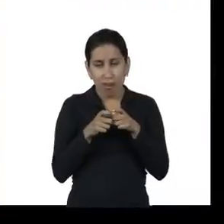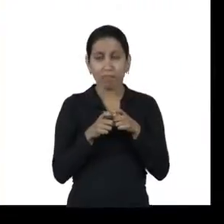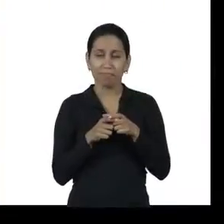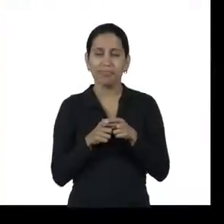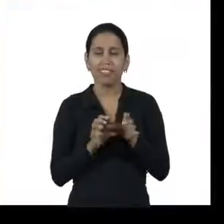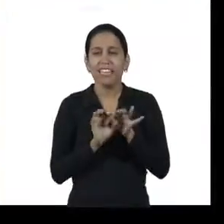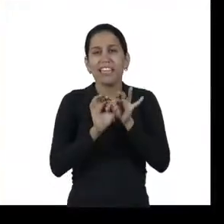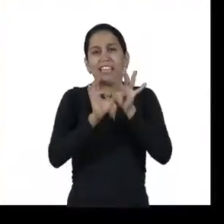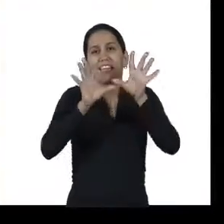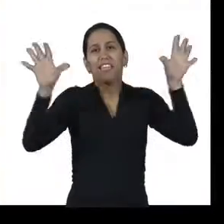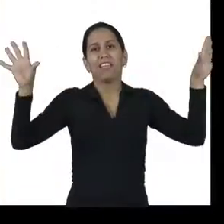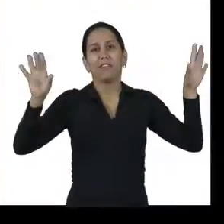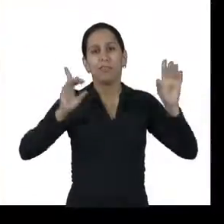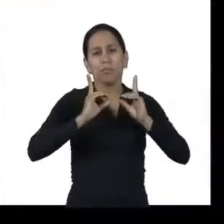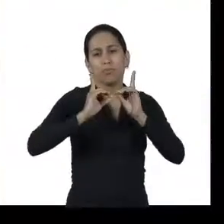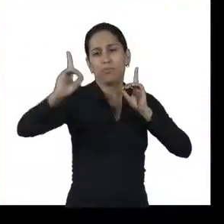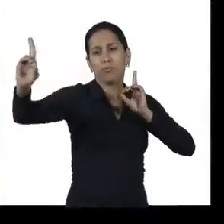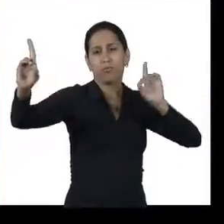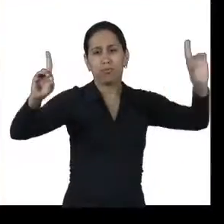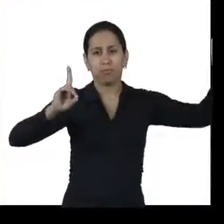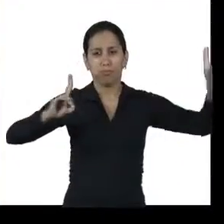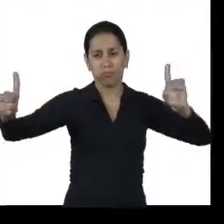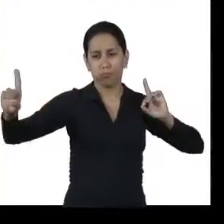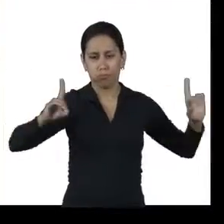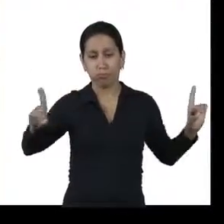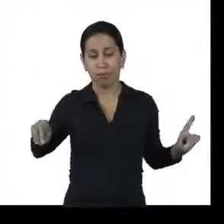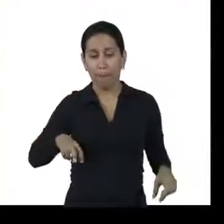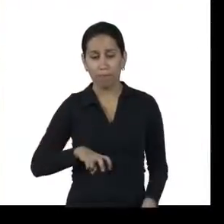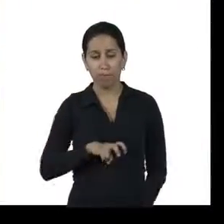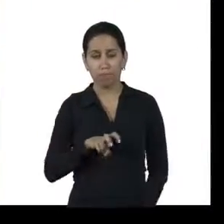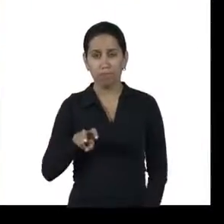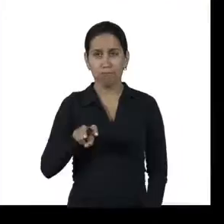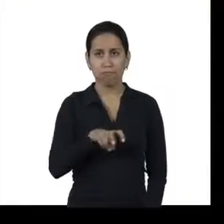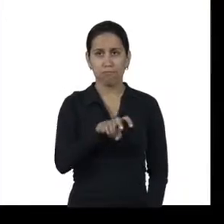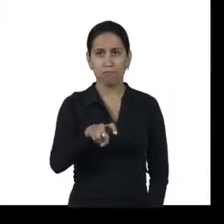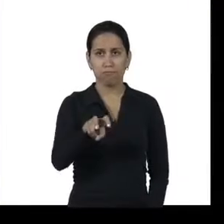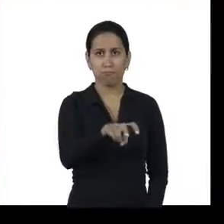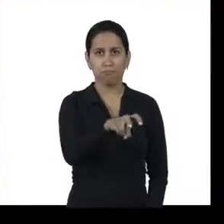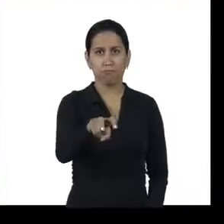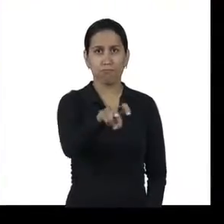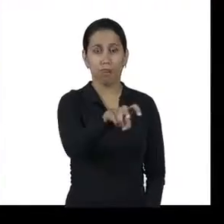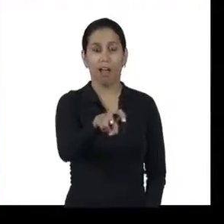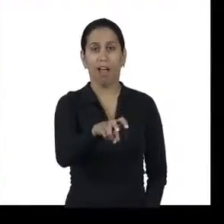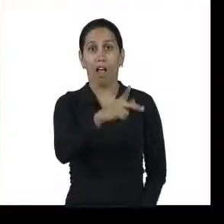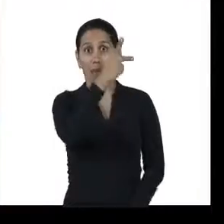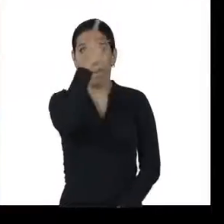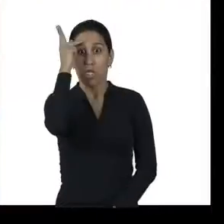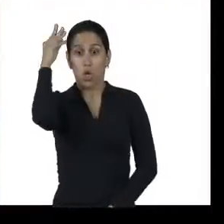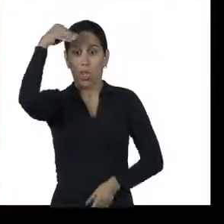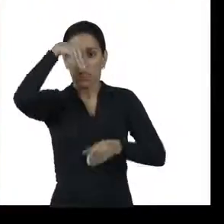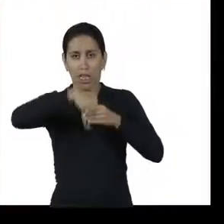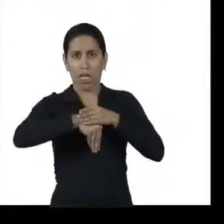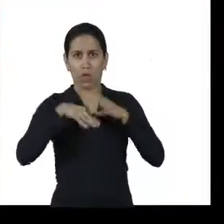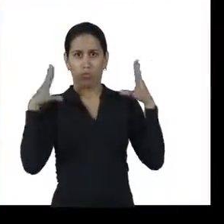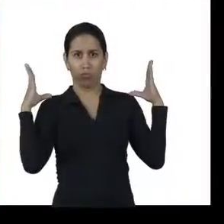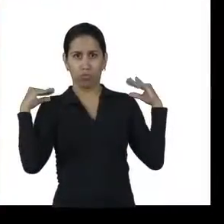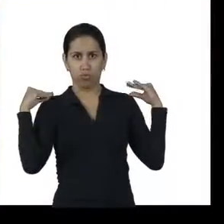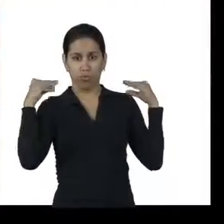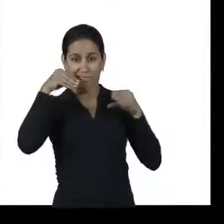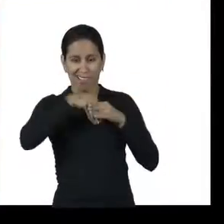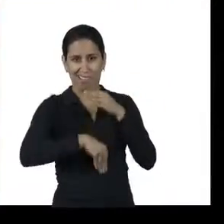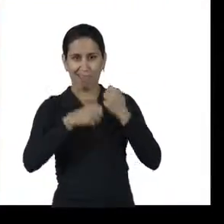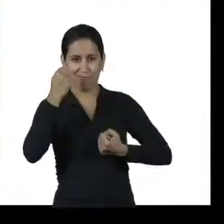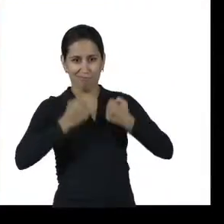Só depois que o veículo sai do pátio é que o operador pode retornar para a cabine da carregadeira, liberando então os